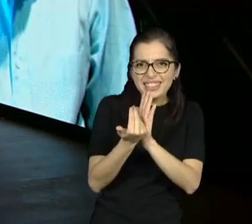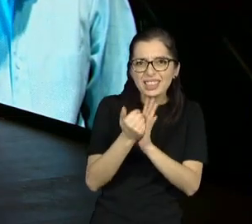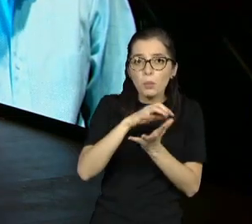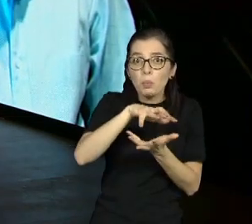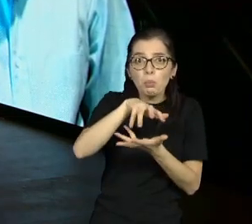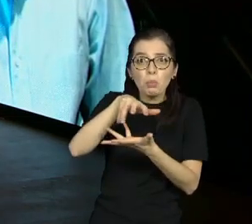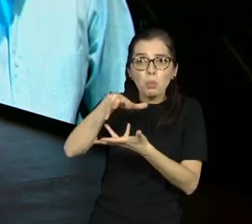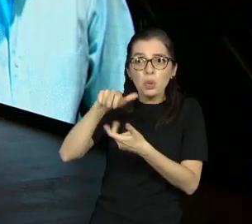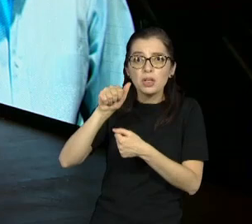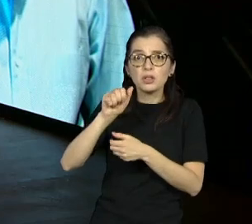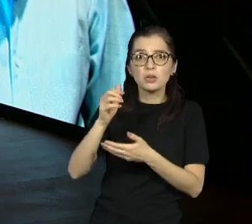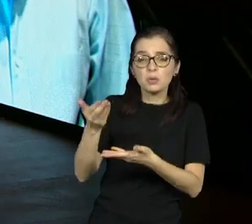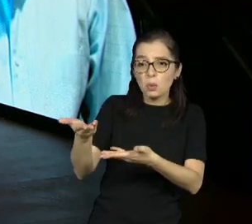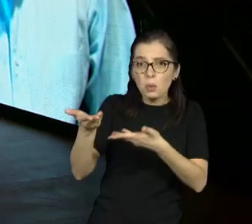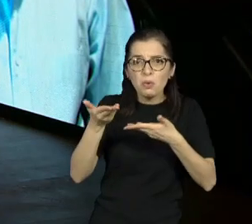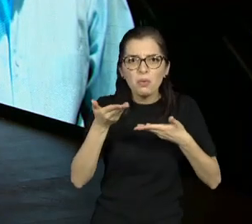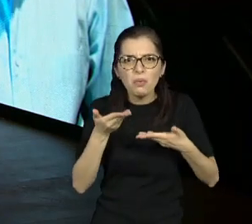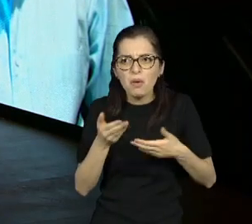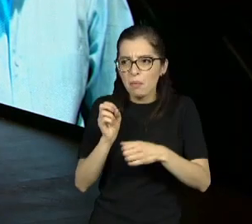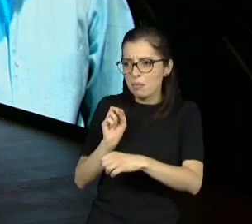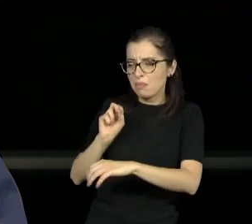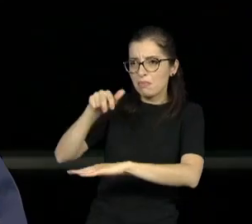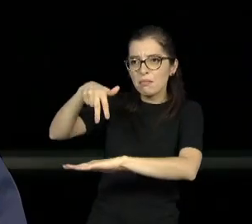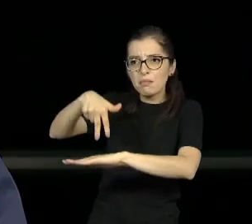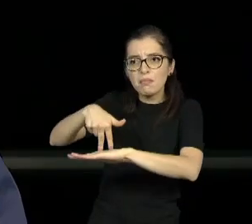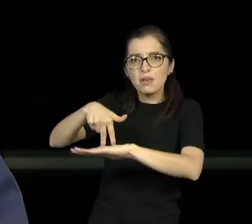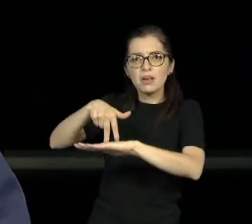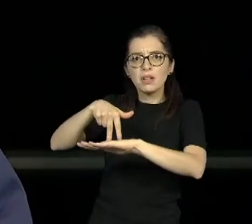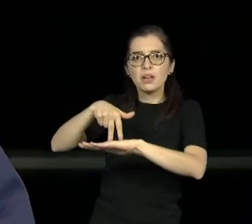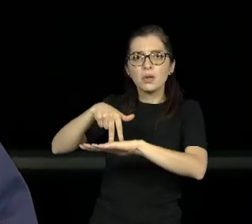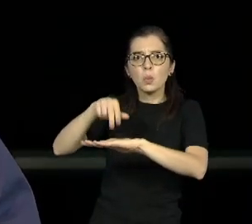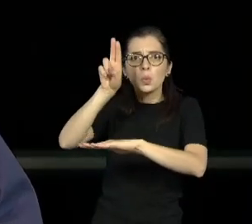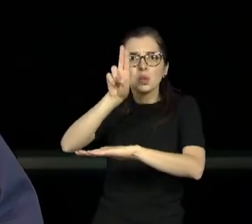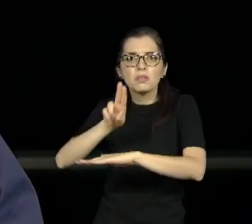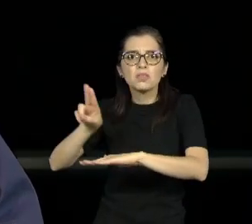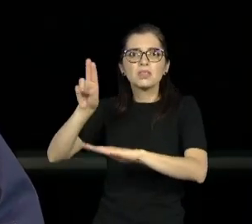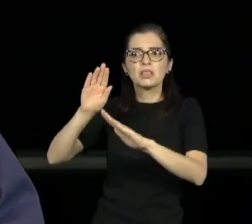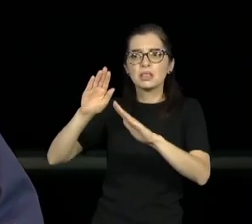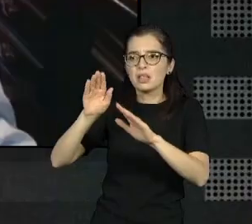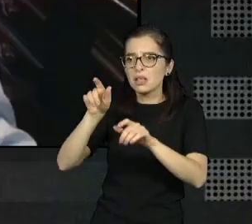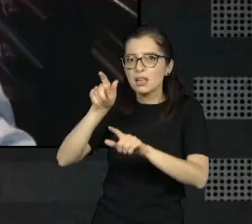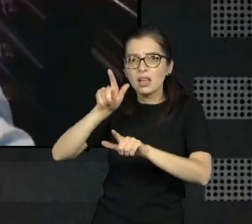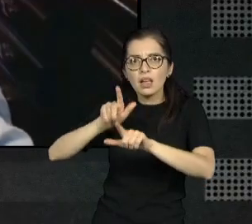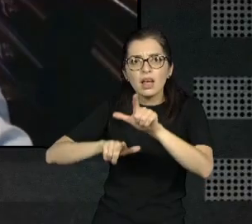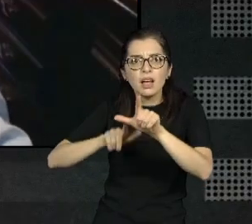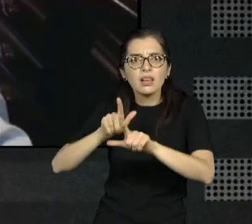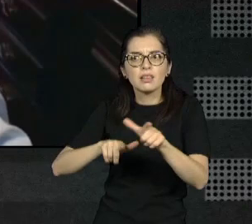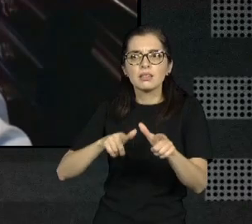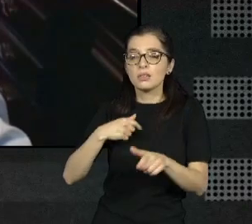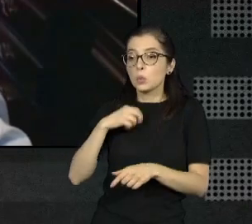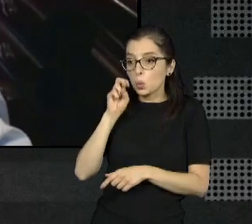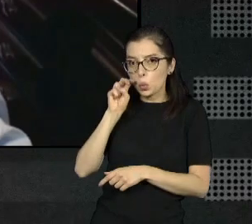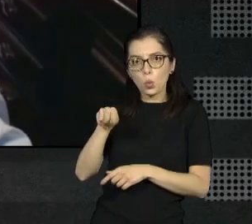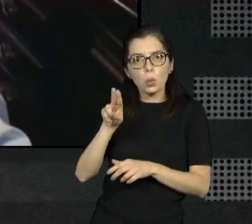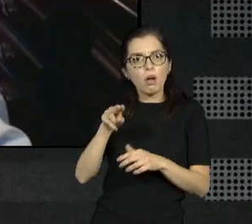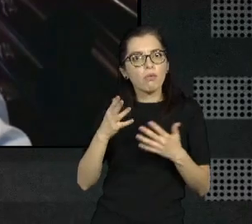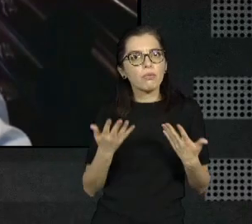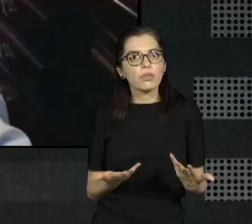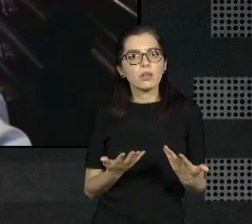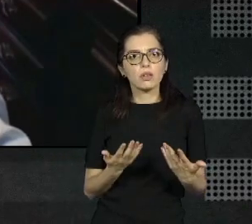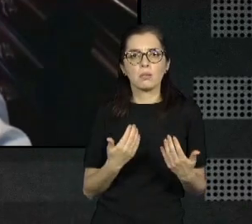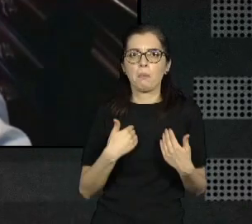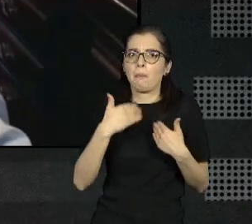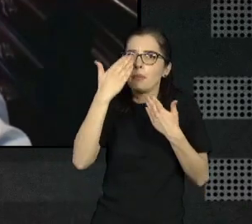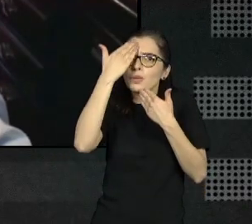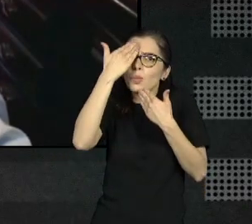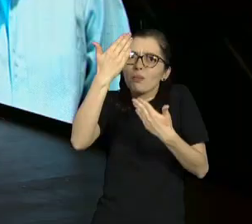Então, fui o primeirão, agradeço o pessoal que votou em mim lá na academia e agradeço também a possibilidade